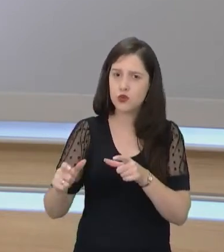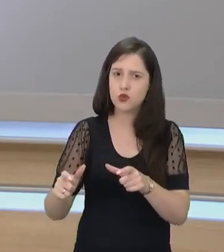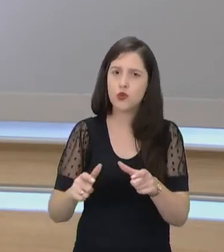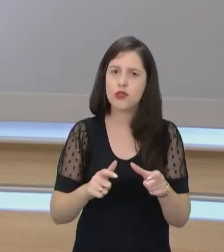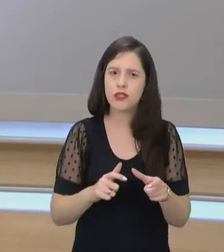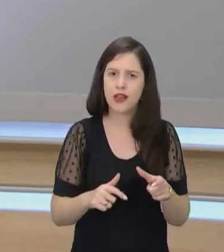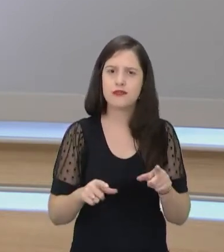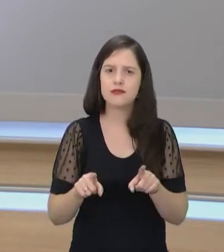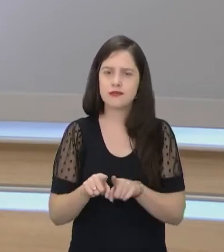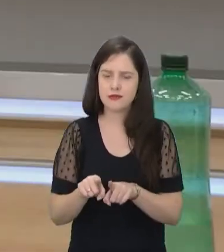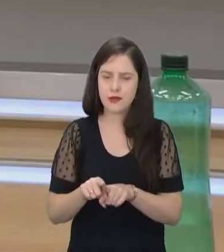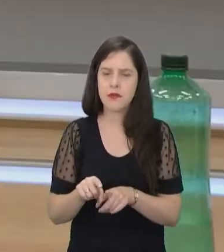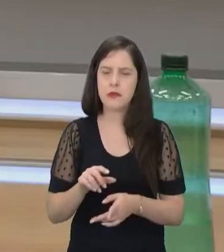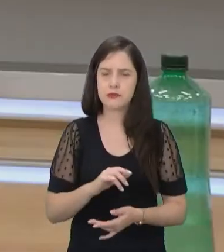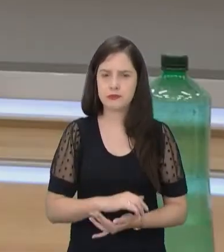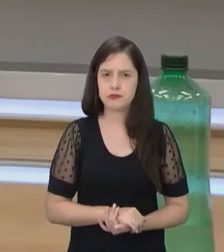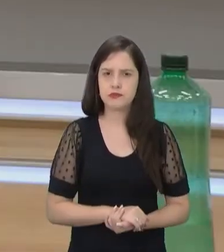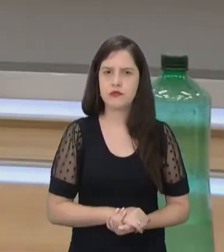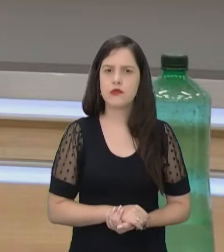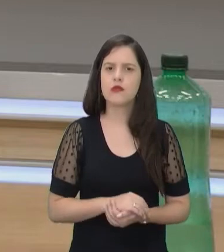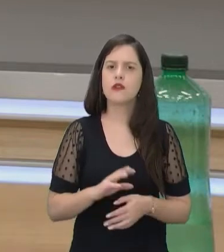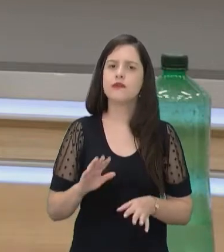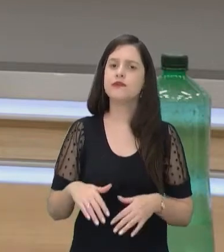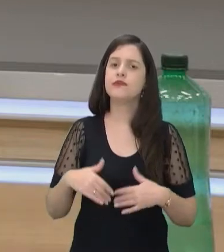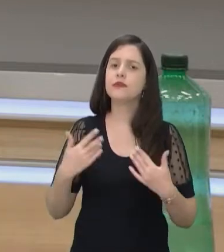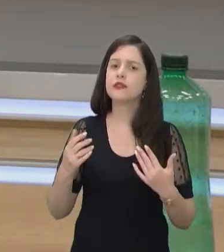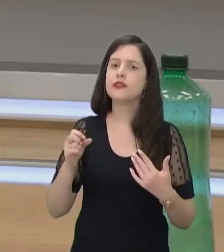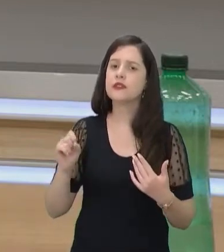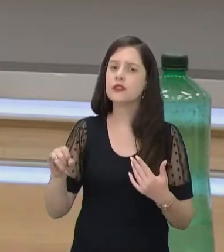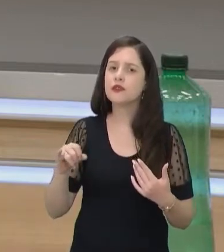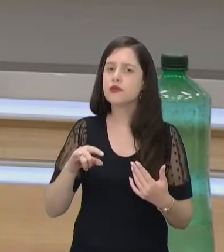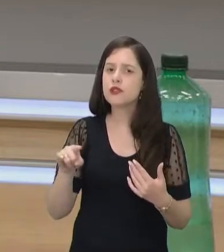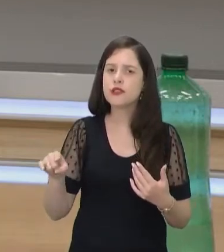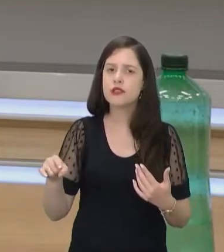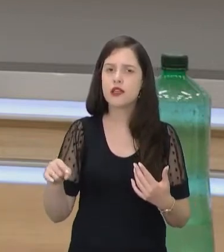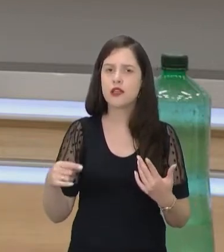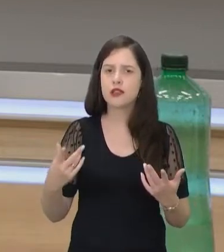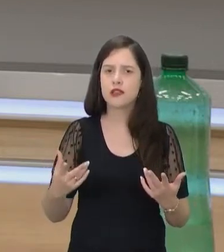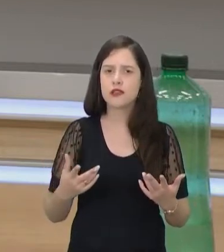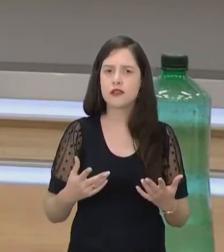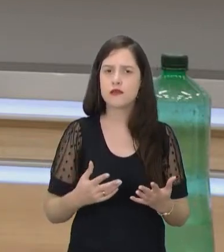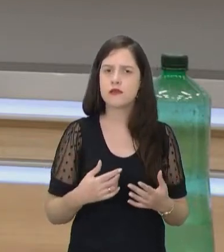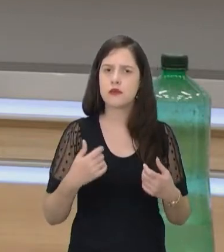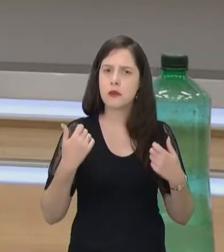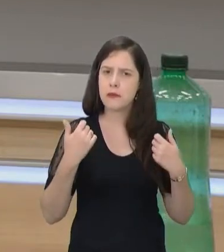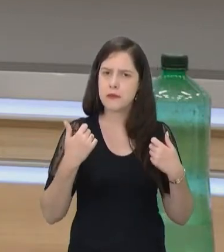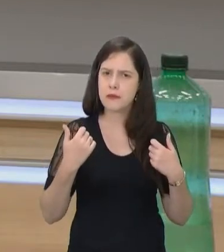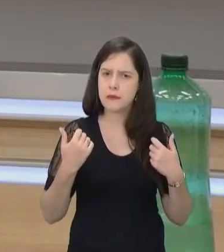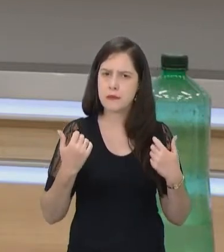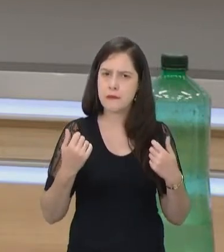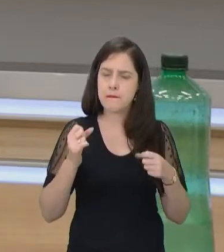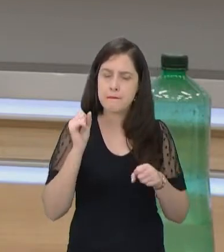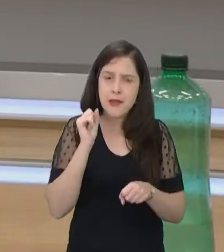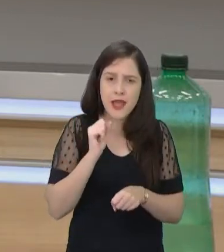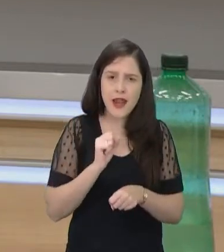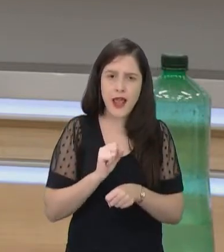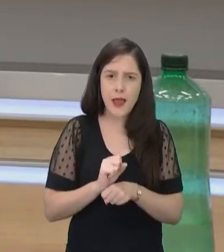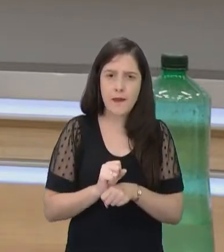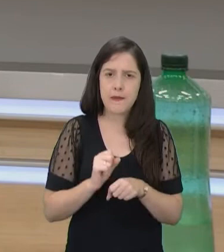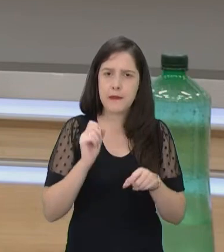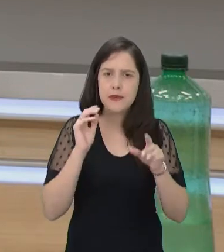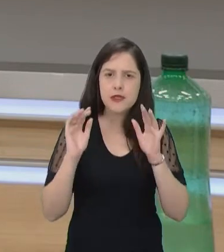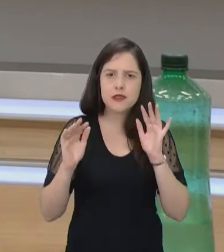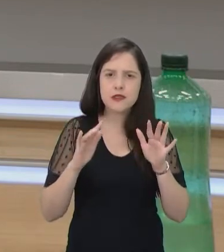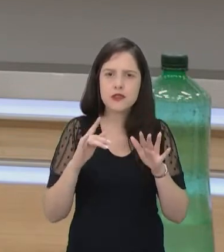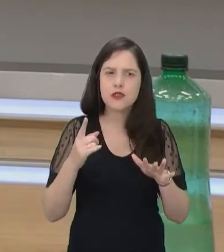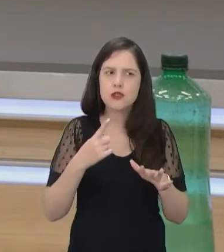extinção. E se você, por exemplo, não gosta de inseto, mas especificamente não gosta de barata, por exemplo,